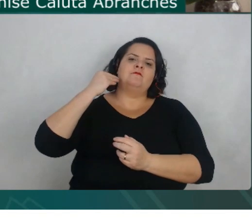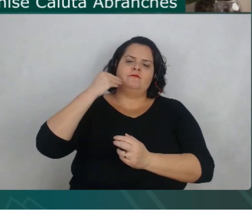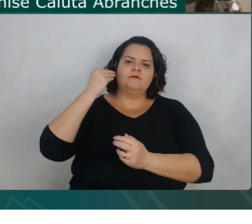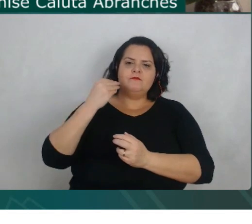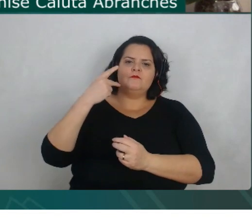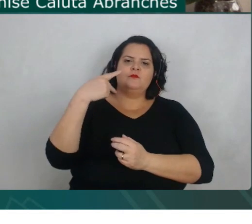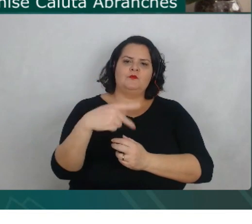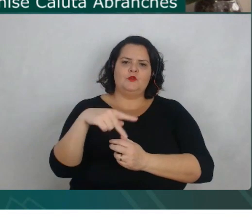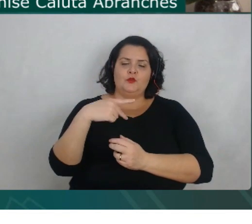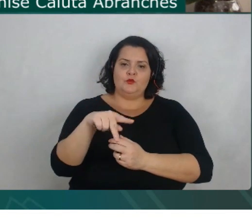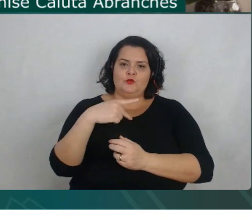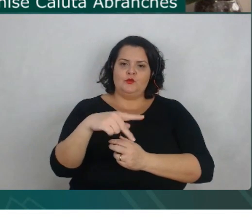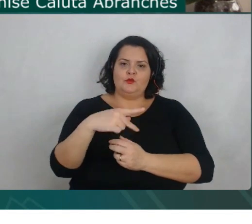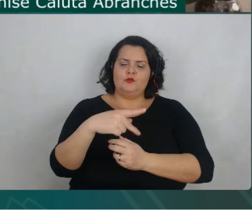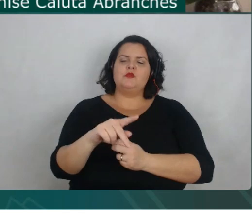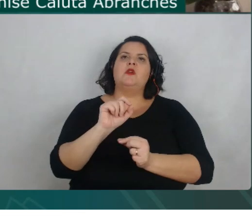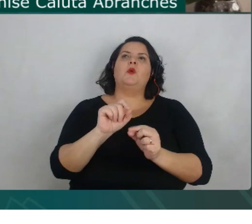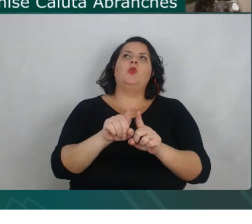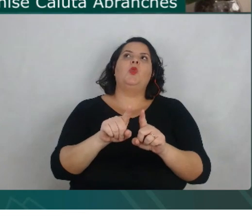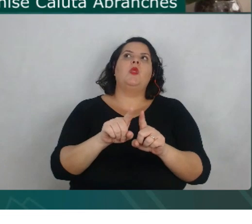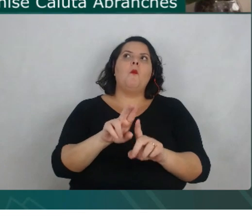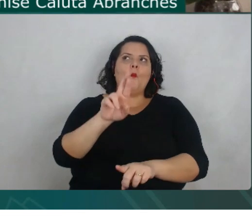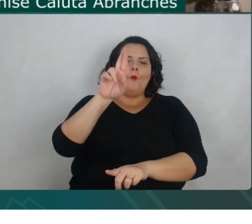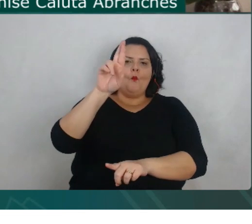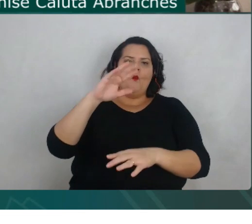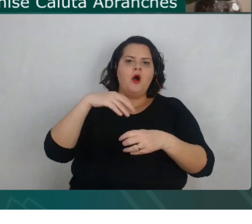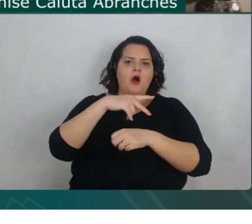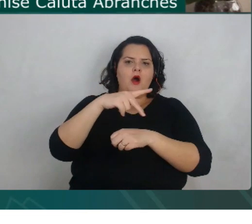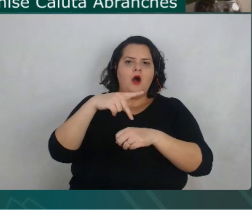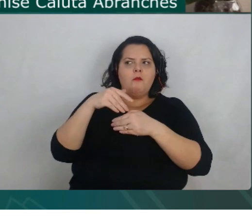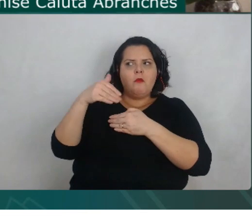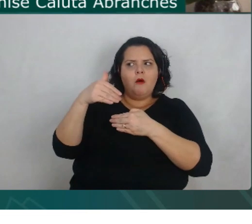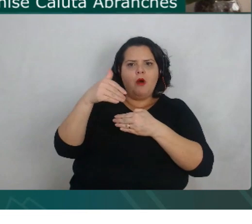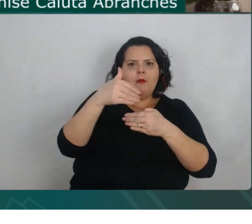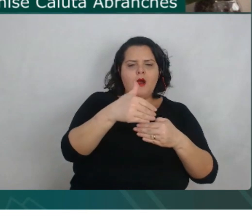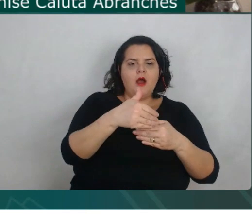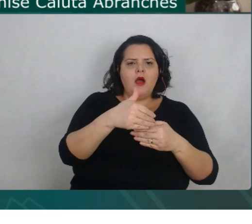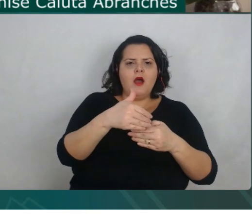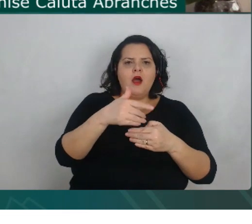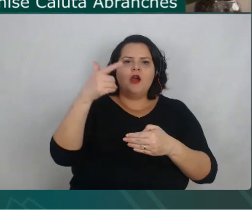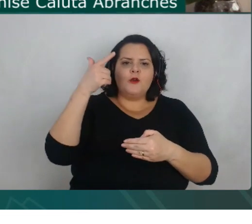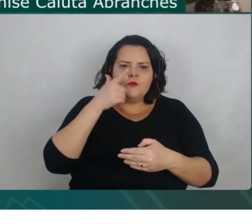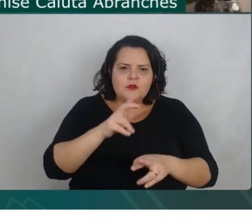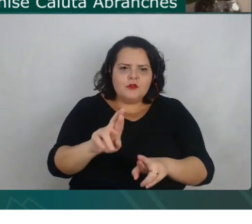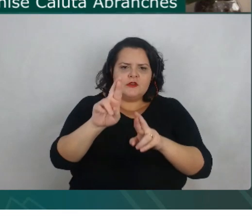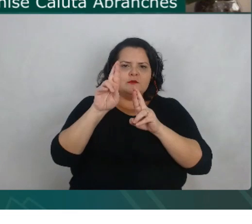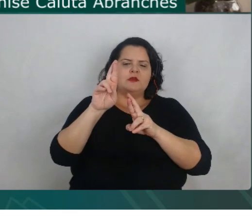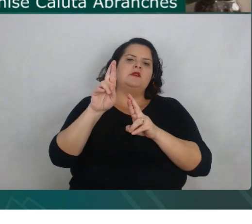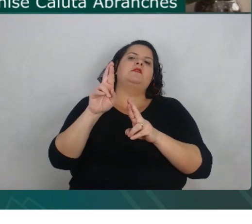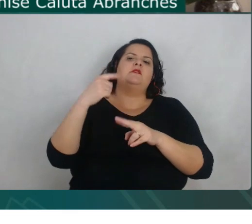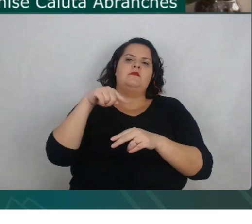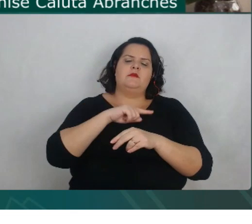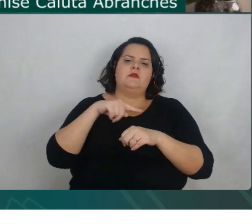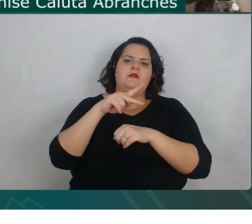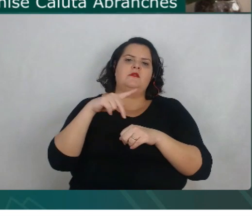reconhecimento internacional foi fundamental para trazer essa esperança para o nosso país e